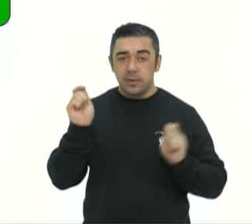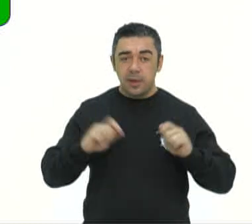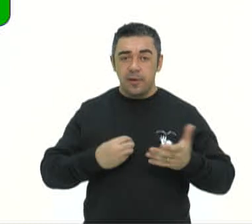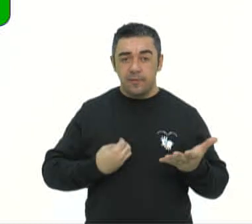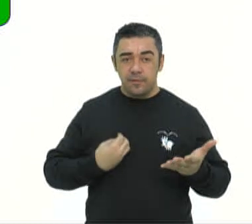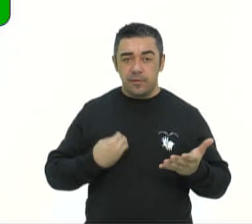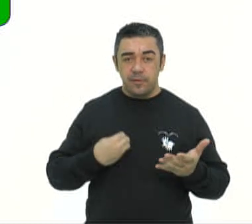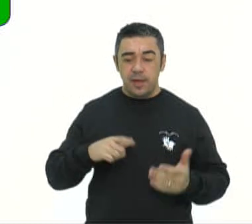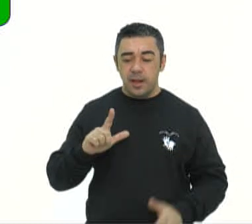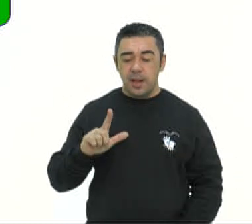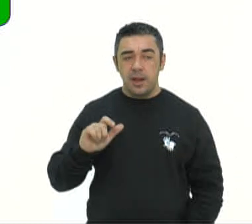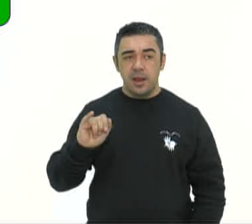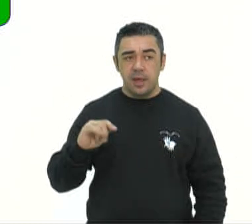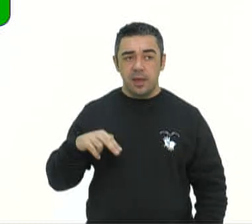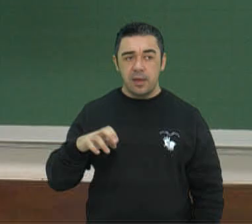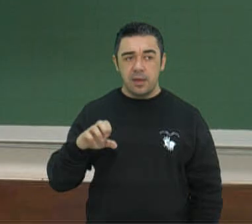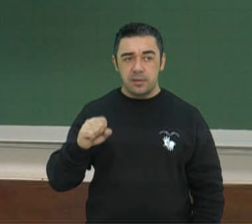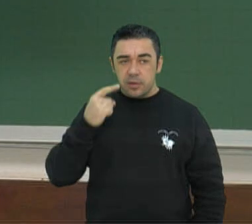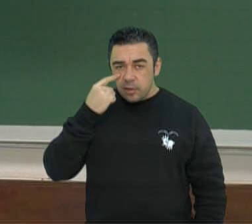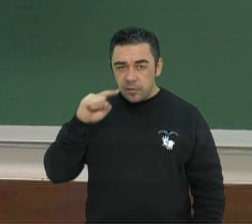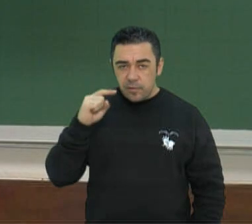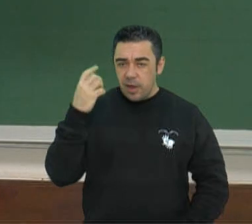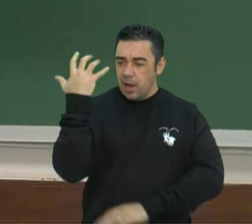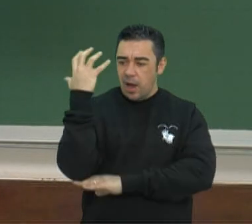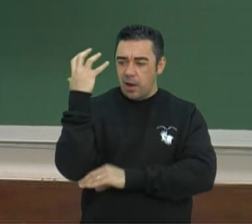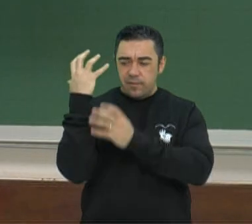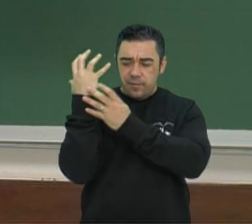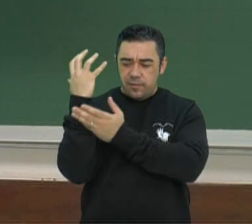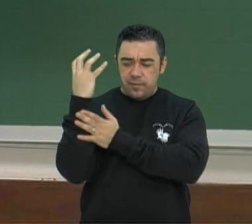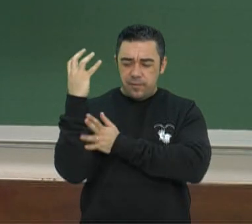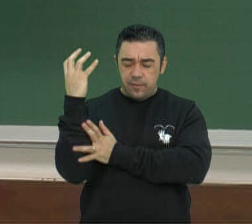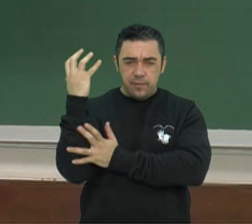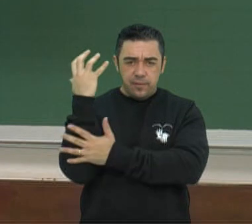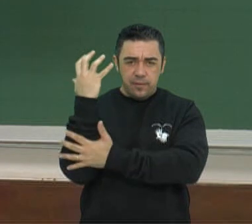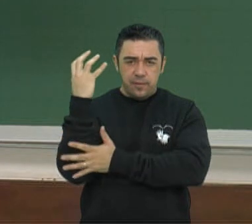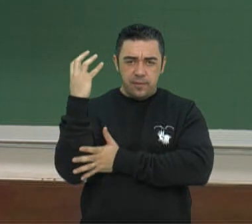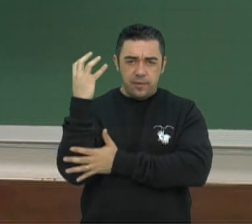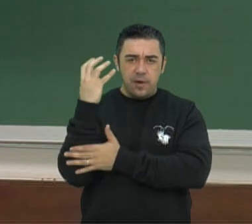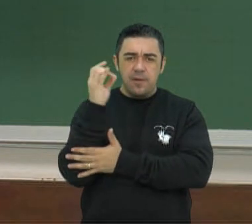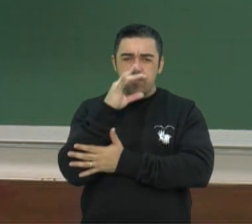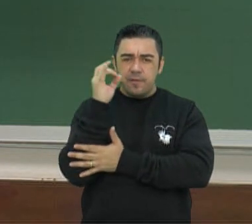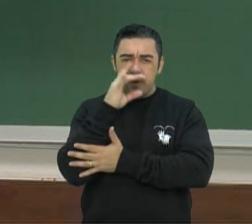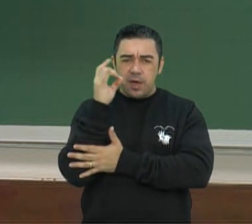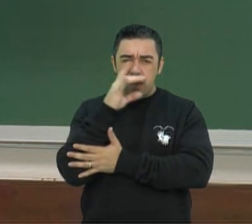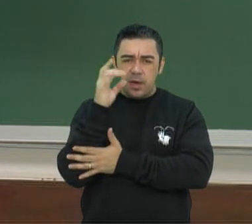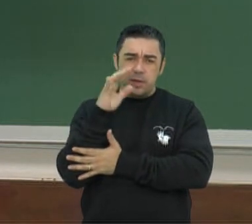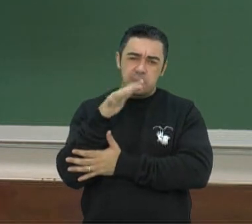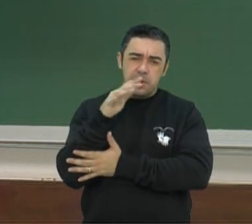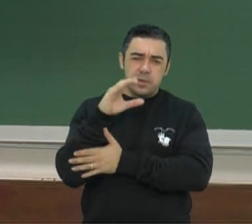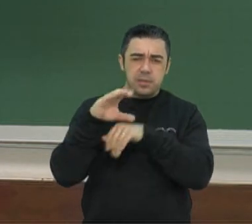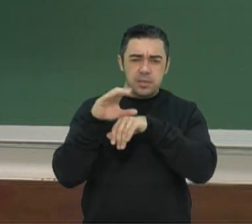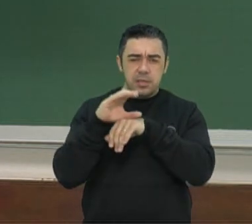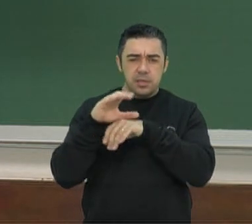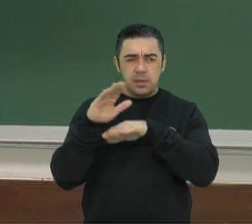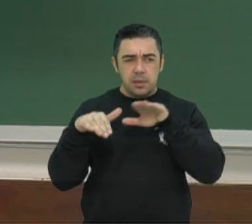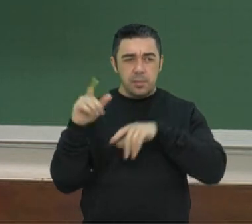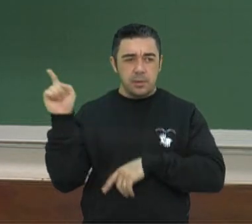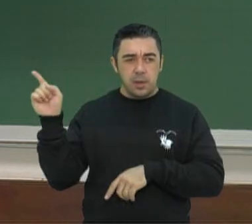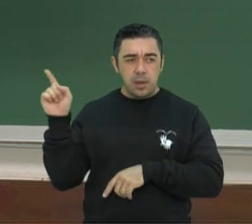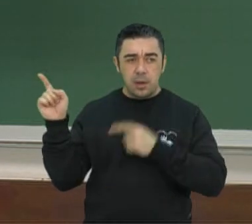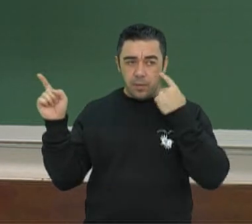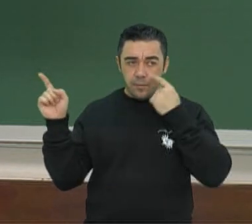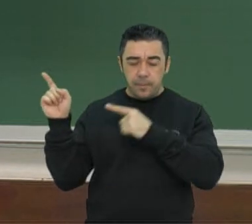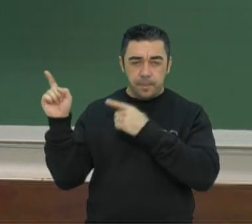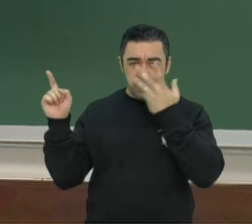Então, líquens são aquelas crostas que você vê geralmente em árvores, que tem uma coloração cinza, verde, às vezes um pouco colorida, né? Dependendo, aqui a gente está vendo um exemplo